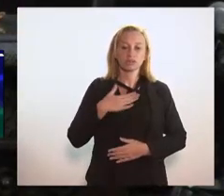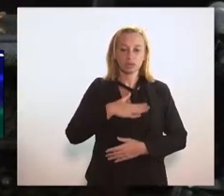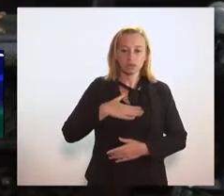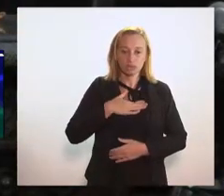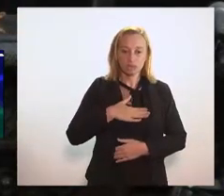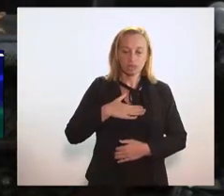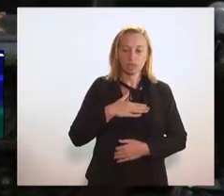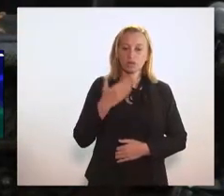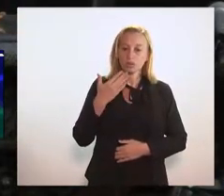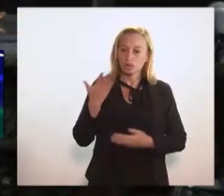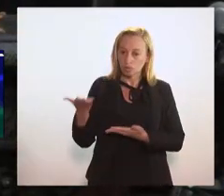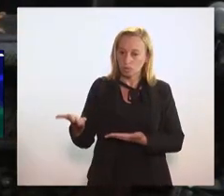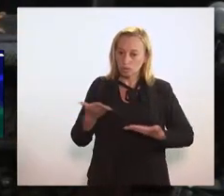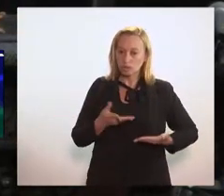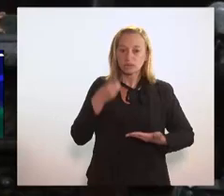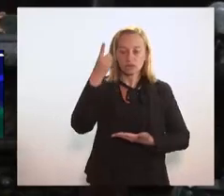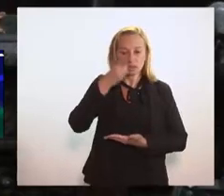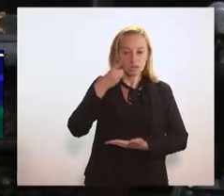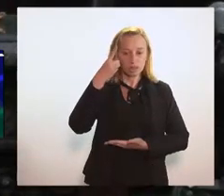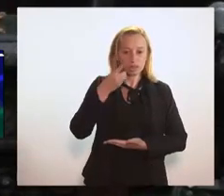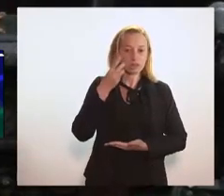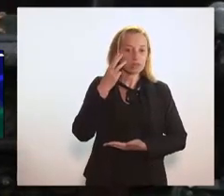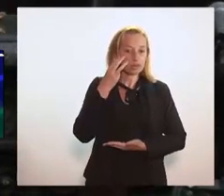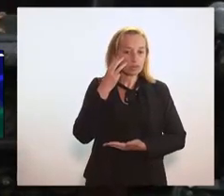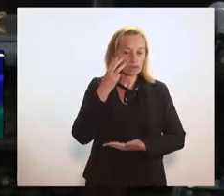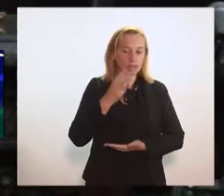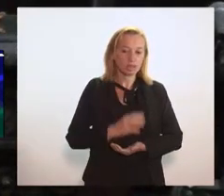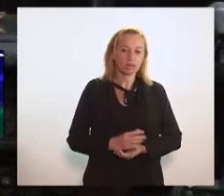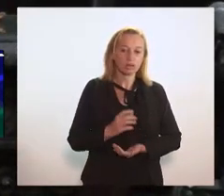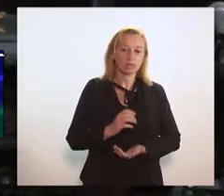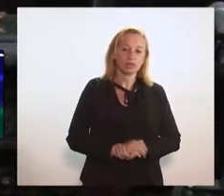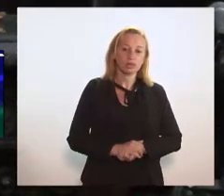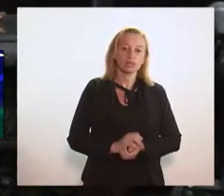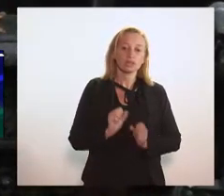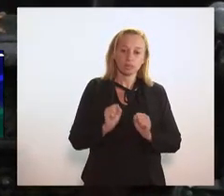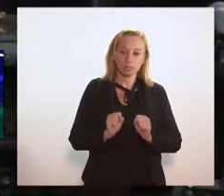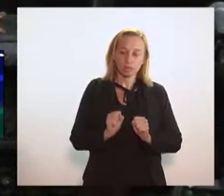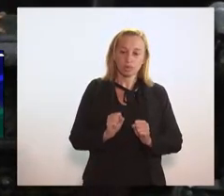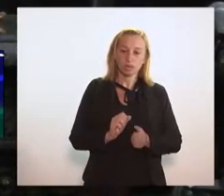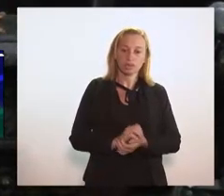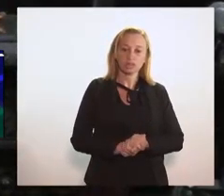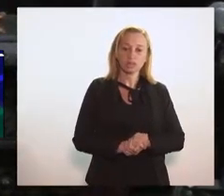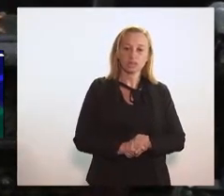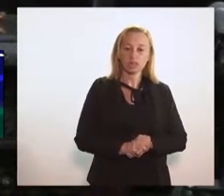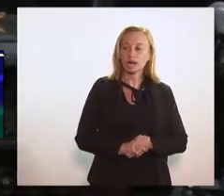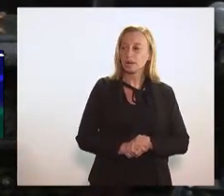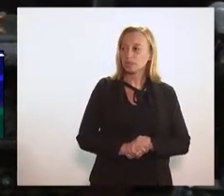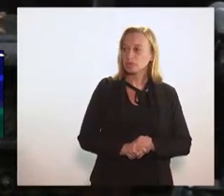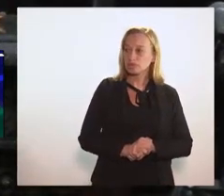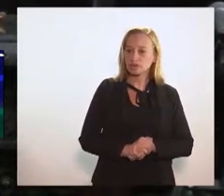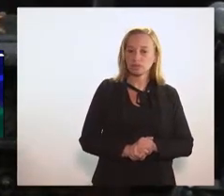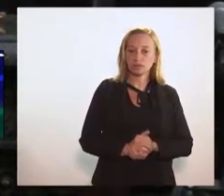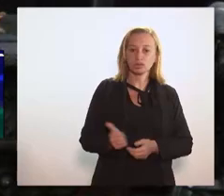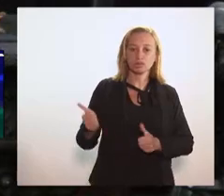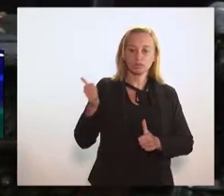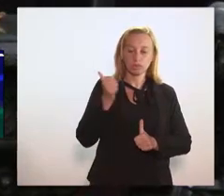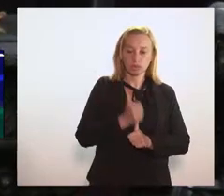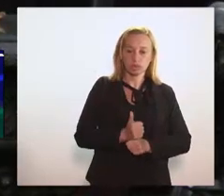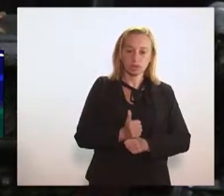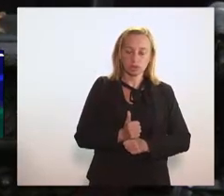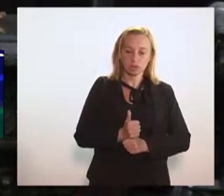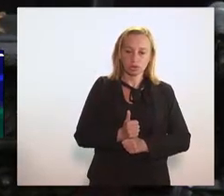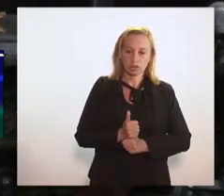de convidar o deputado Valdec Carneiro para que possa tomar assento aqui na mesa e que eu